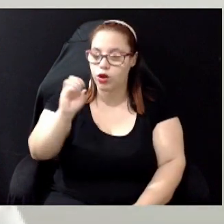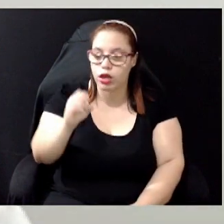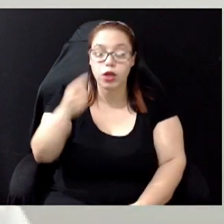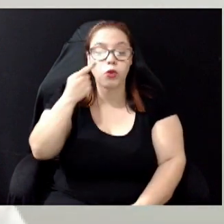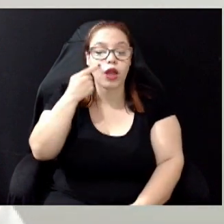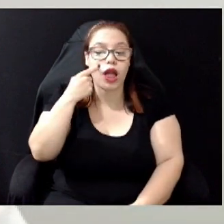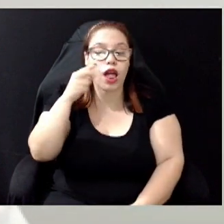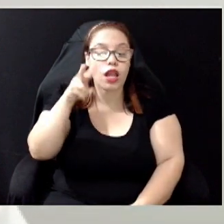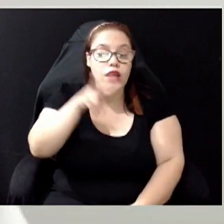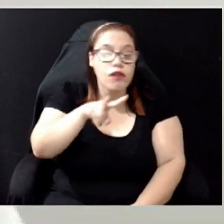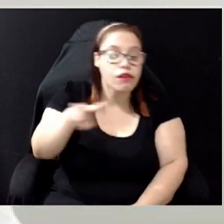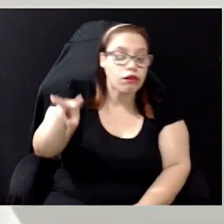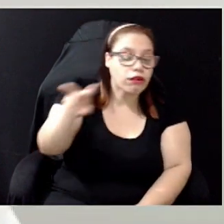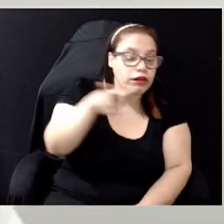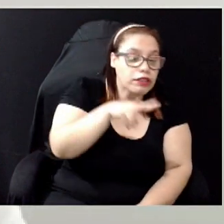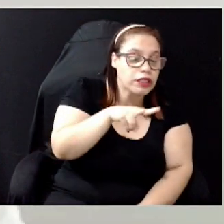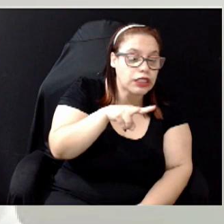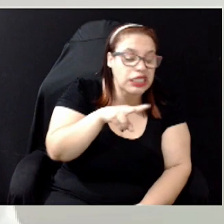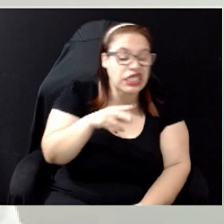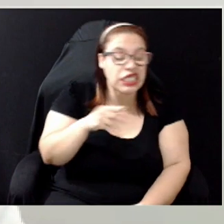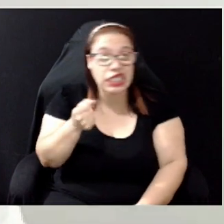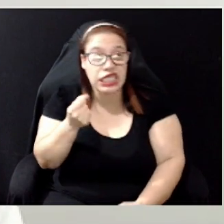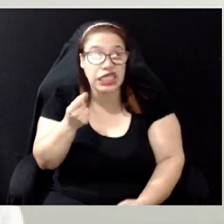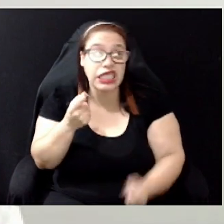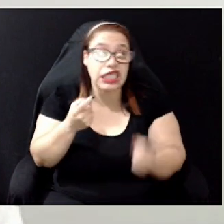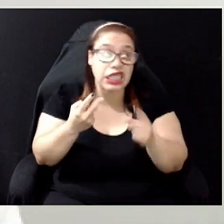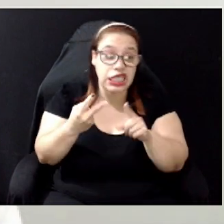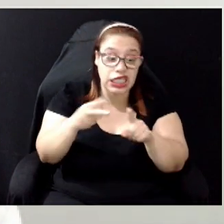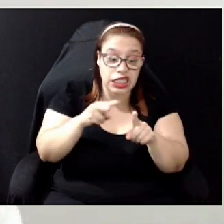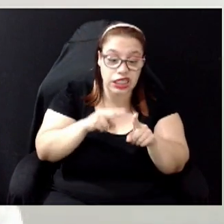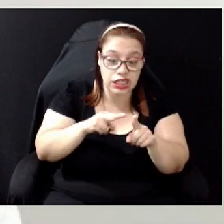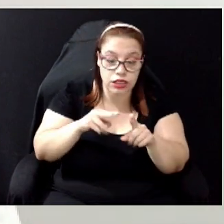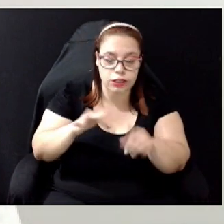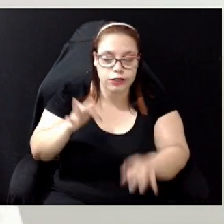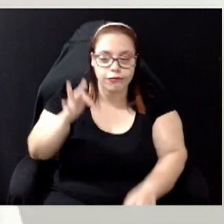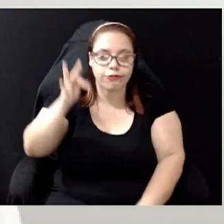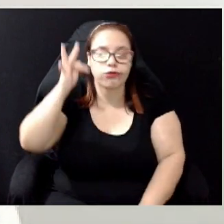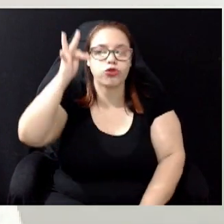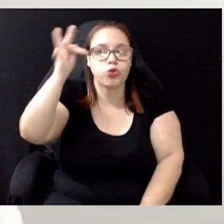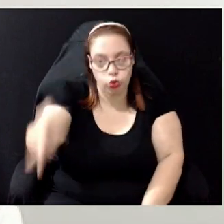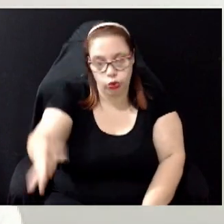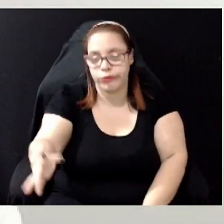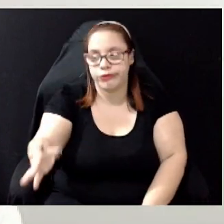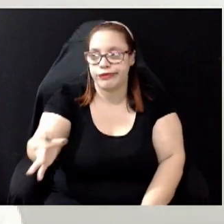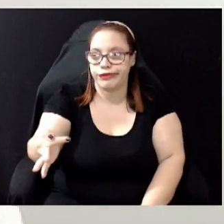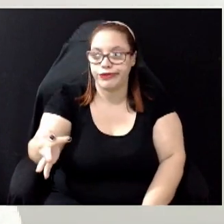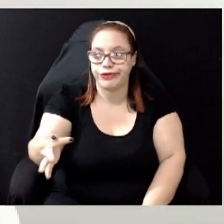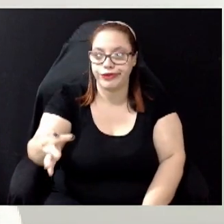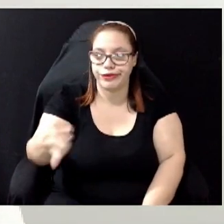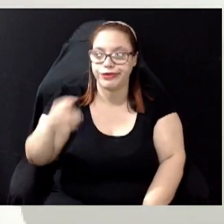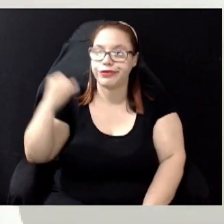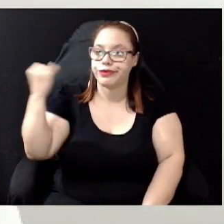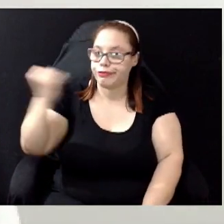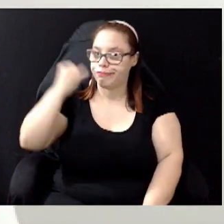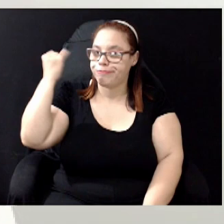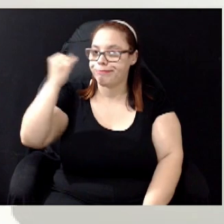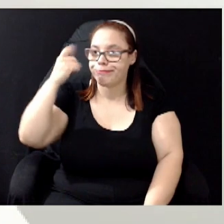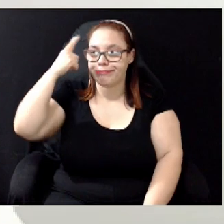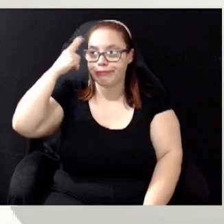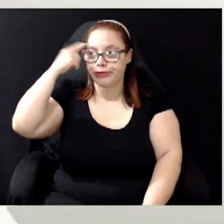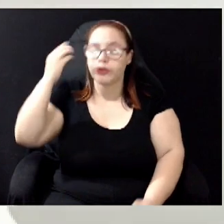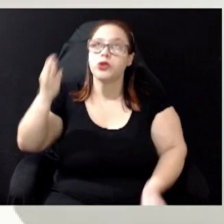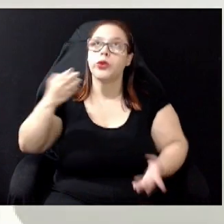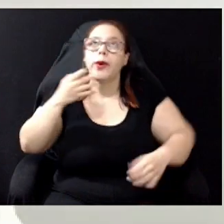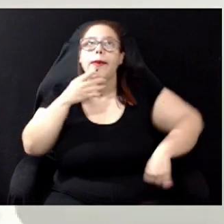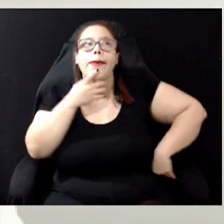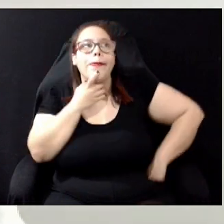Então, essa visão, embora incipiente ainda, mas é uma visão para longo prazo. E isso é importantíssimo, porque se nós